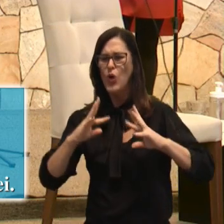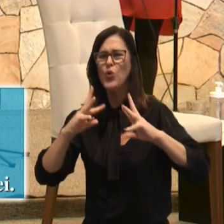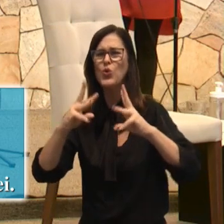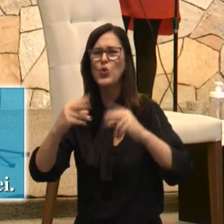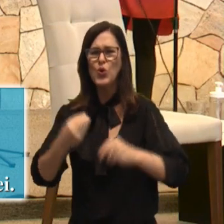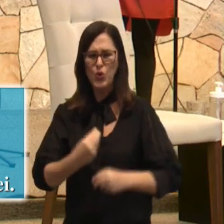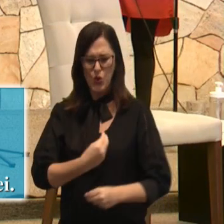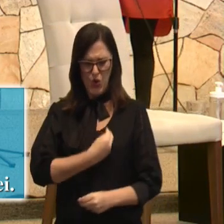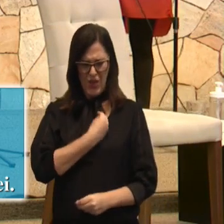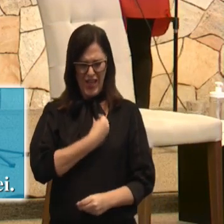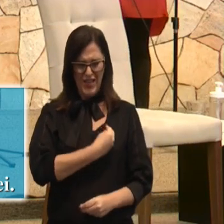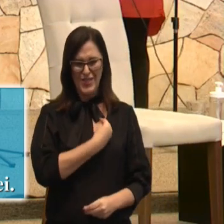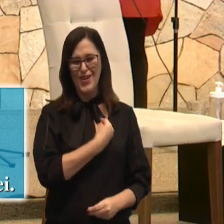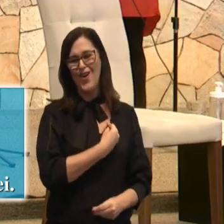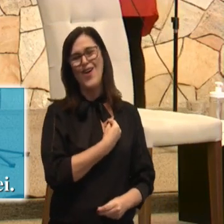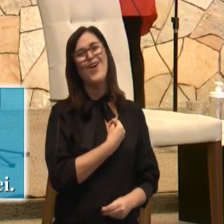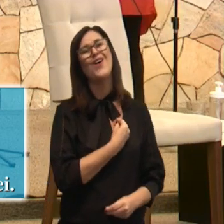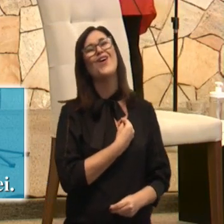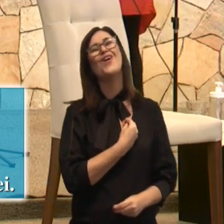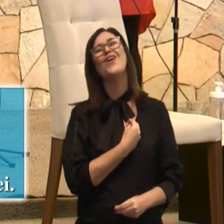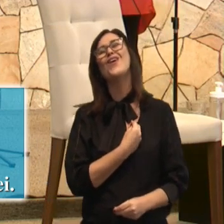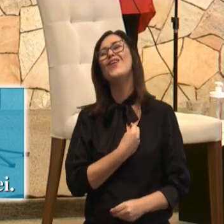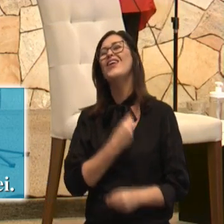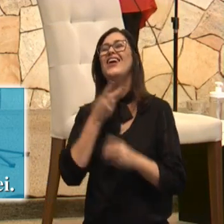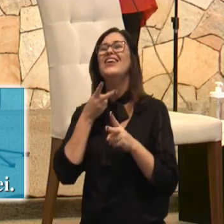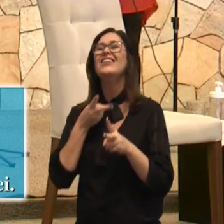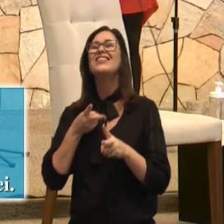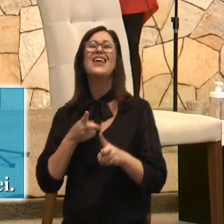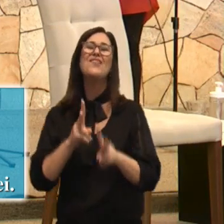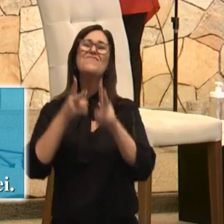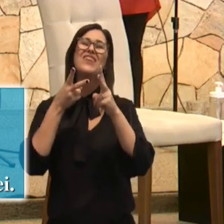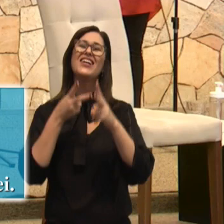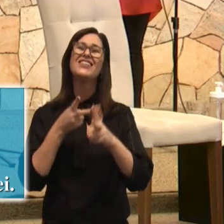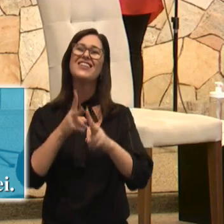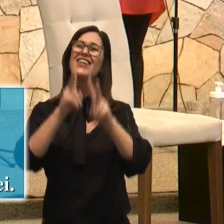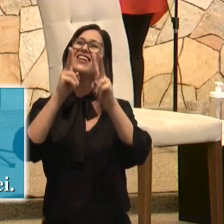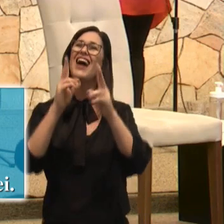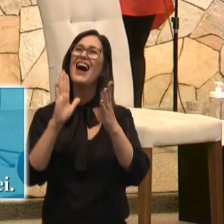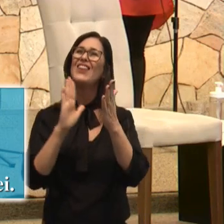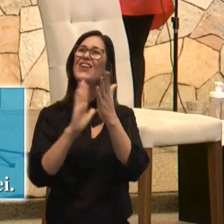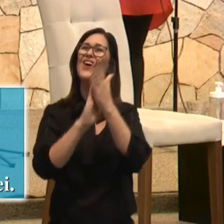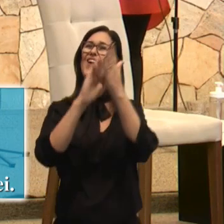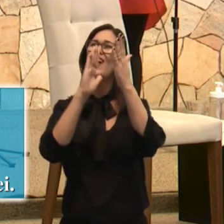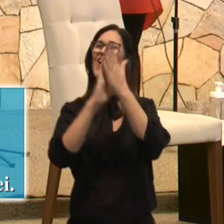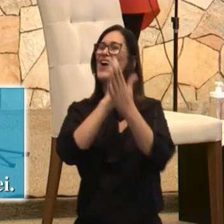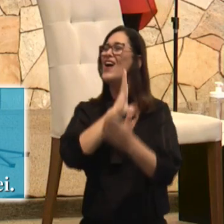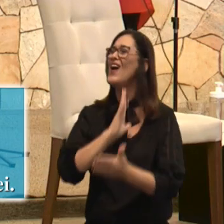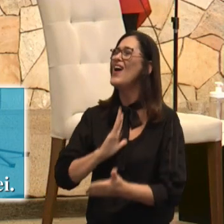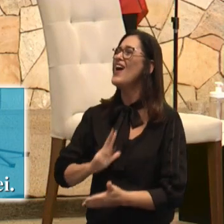ser, com tudo que sou, sempre